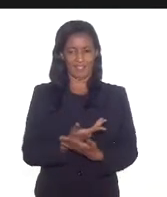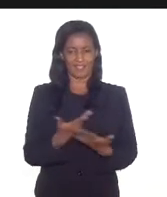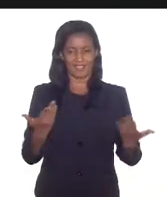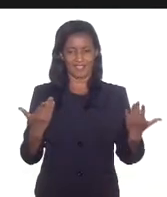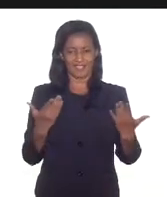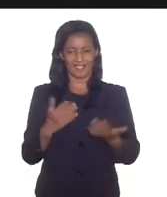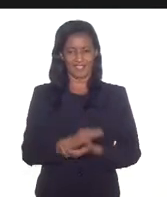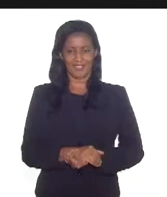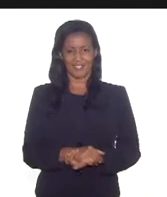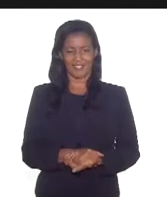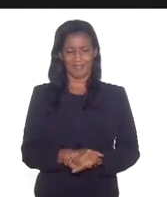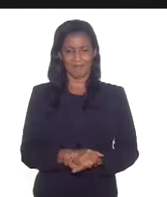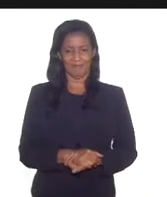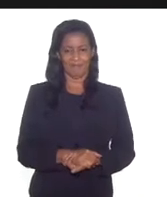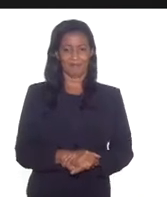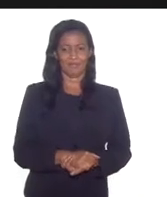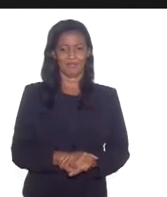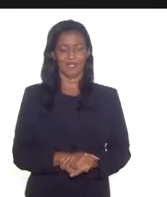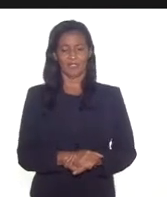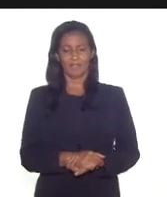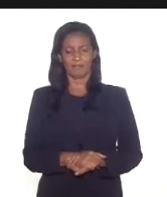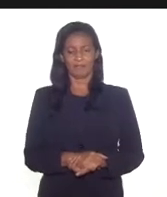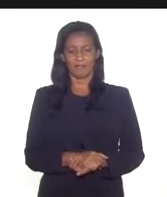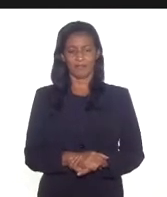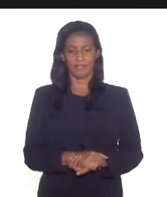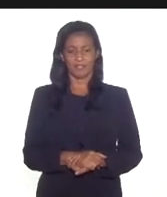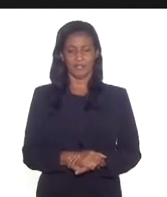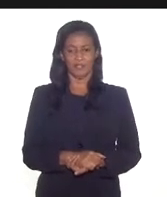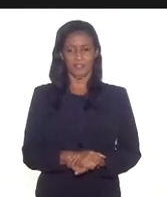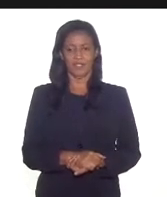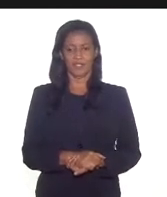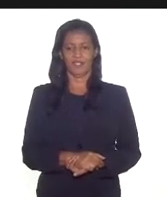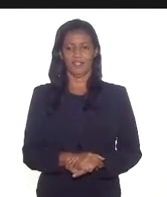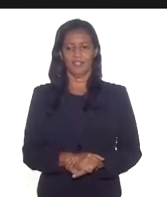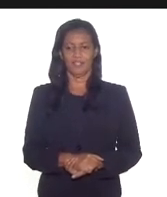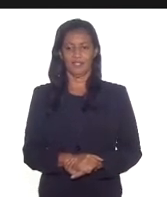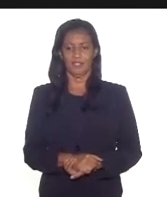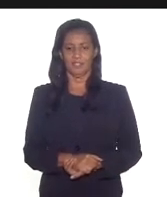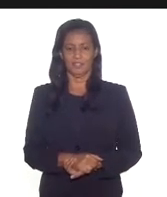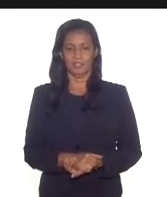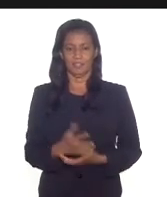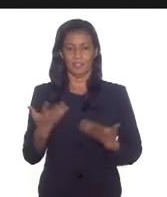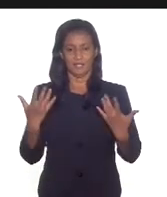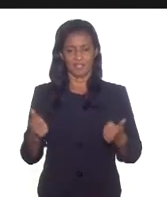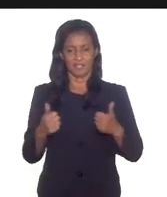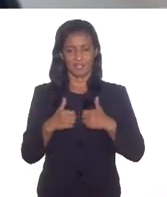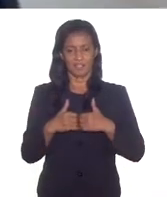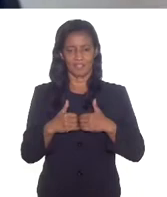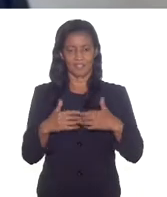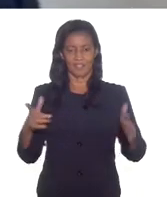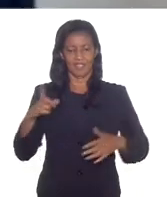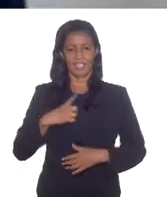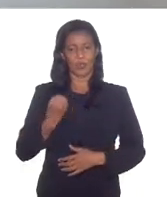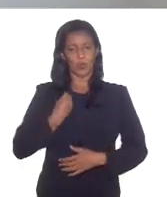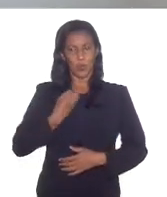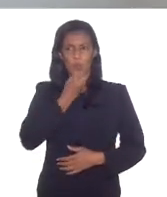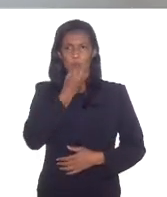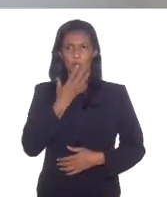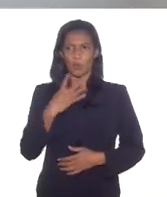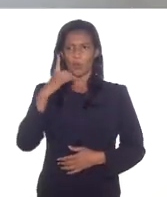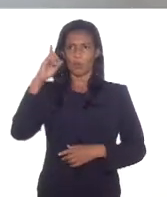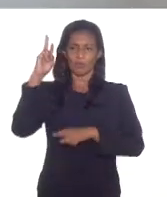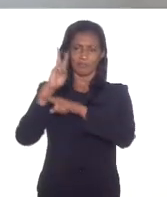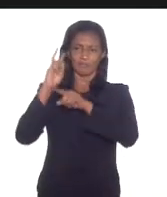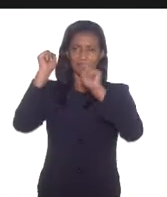Eu lembrei disso agora. Oswalton. Vamos lá. Havendo número legal e sob a proteção de